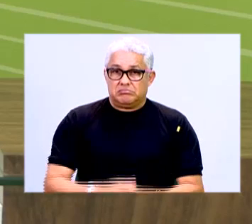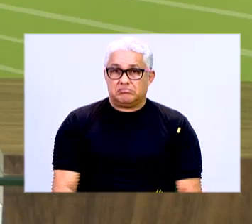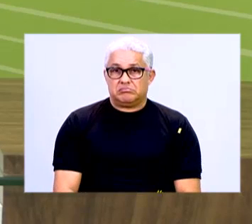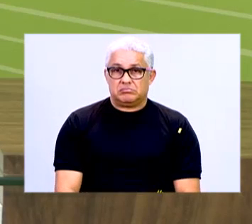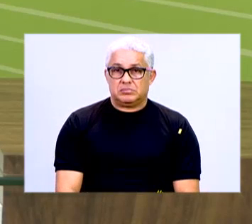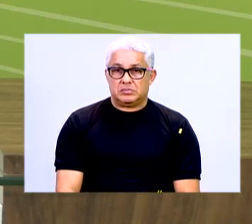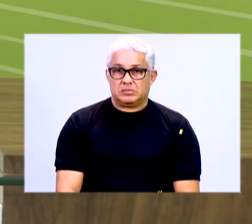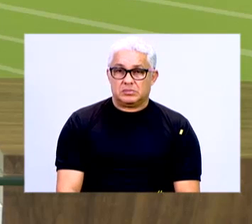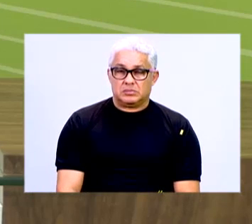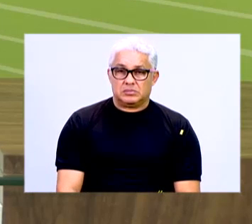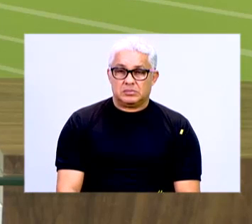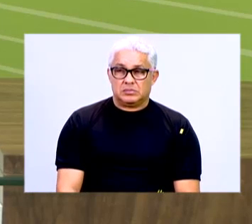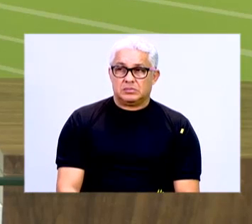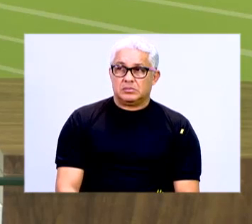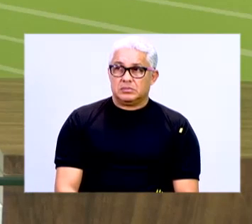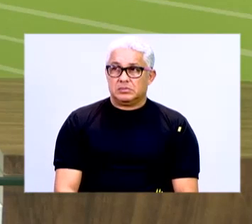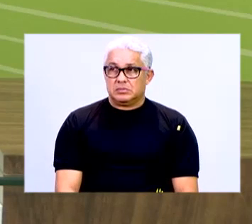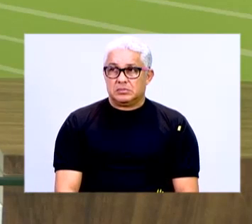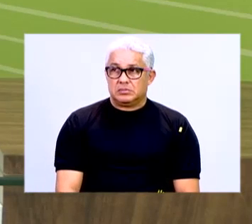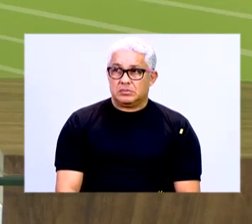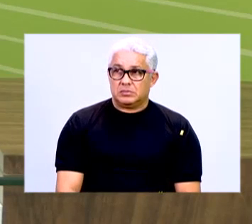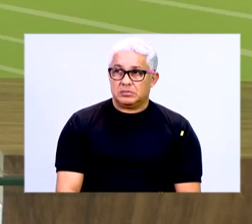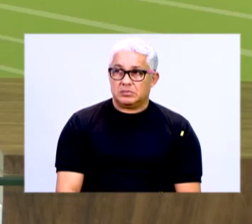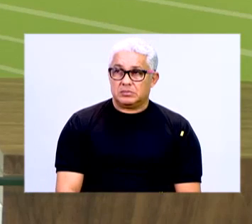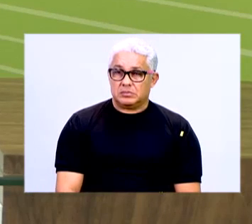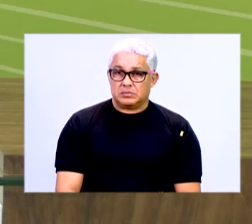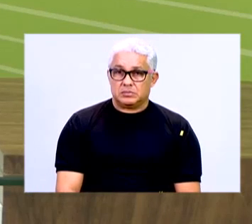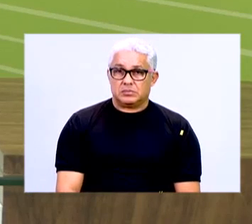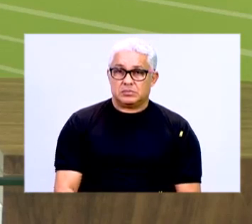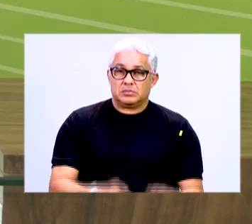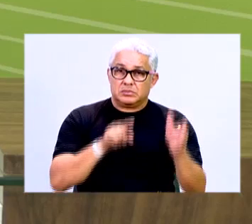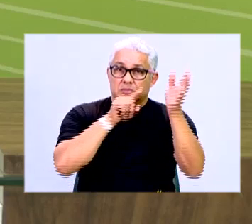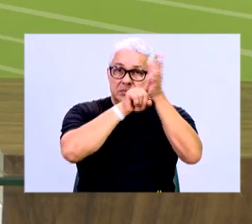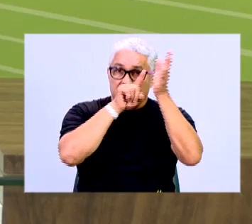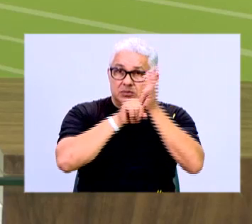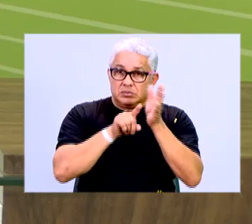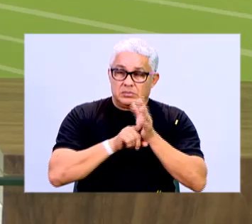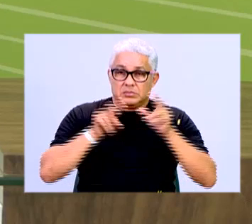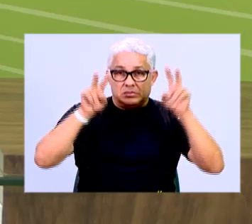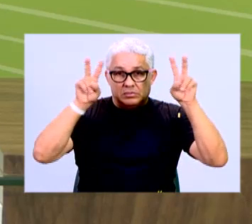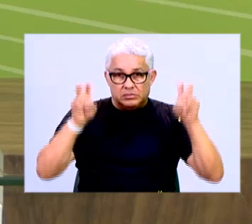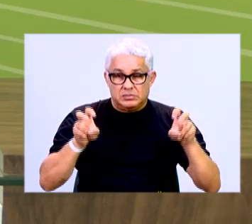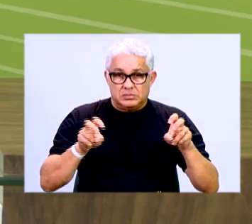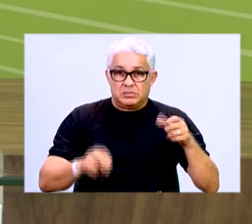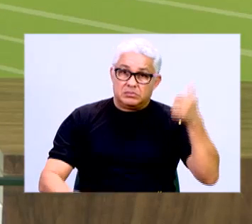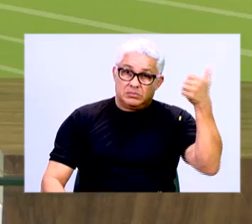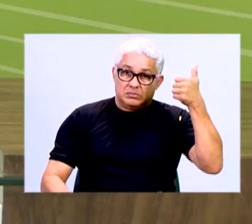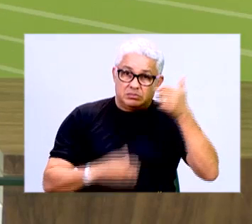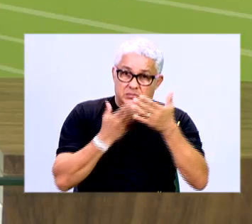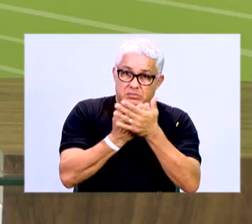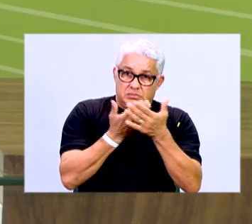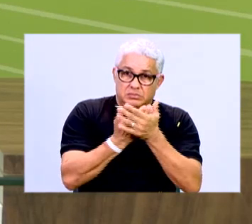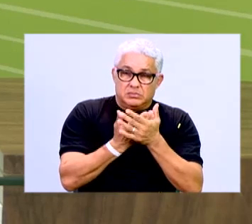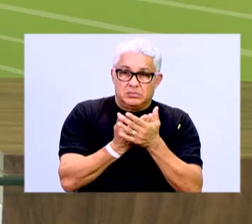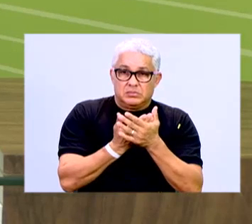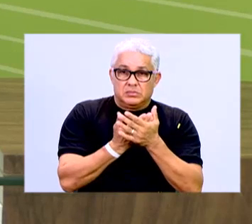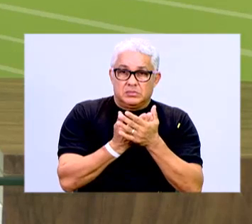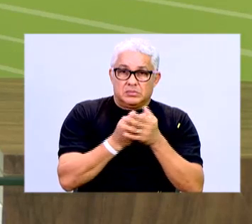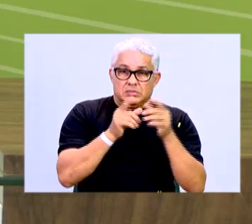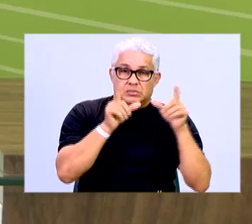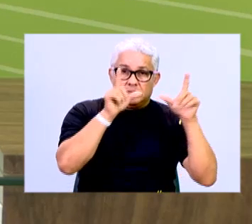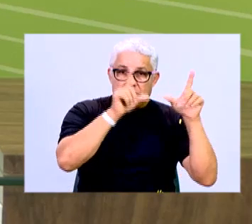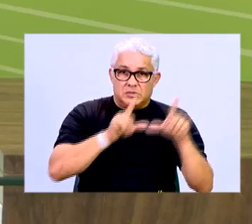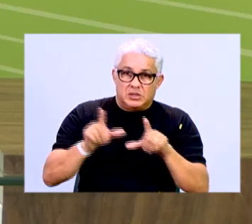vocês precisam ter nessa atividade, ok? O questionário é sobre essa primeira aula, né, esses primeiros